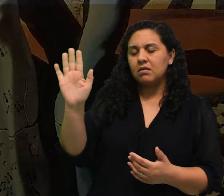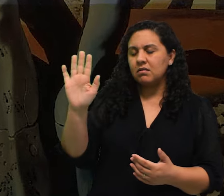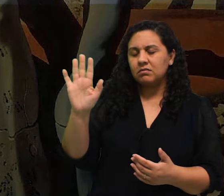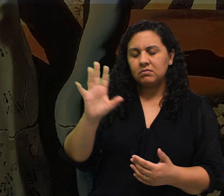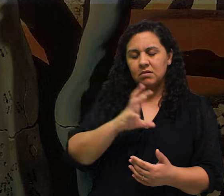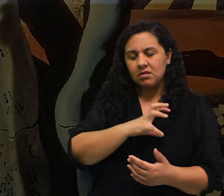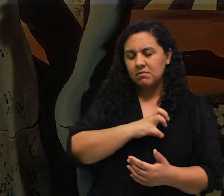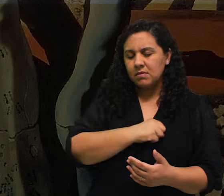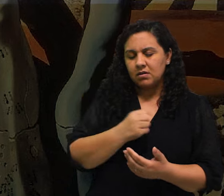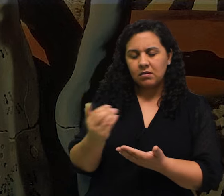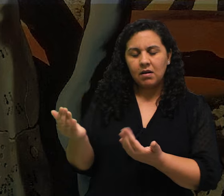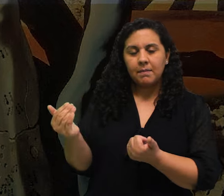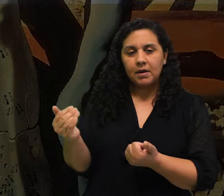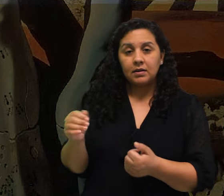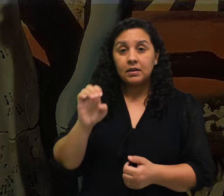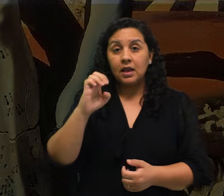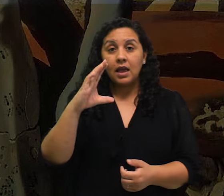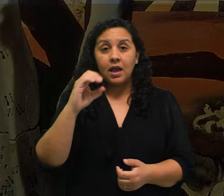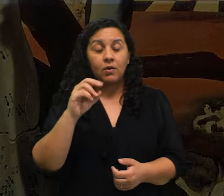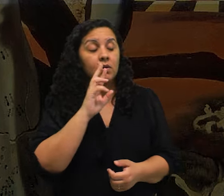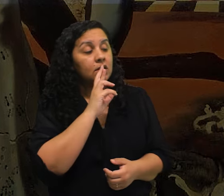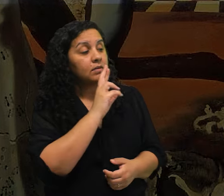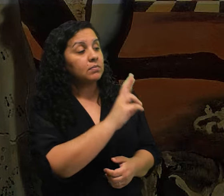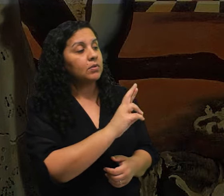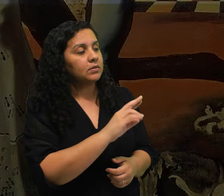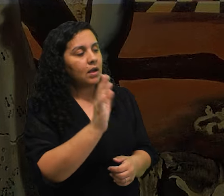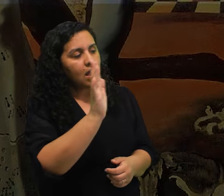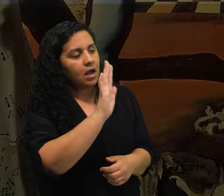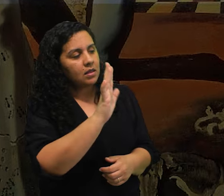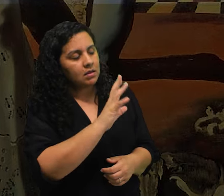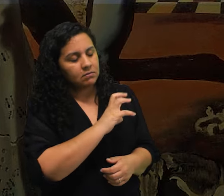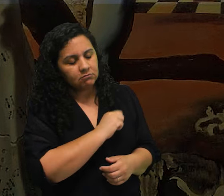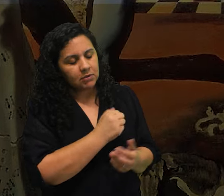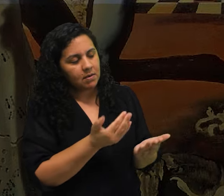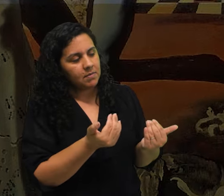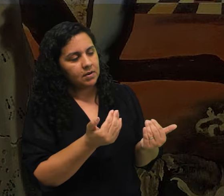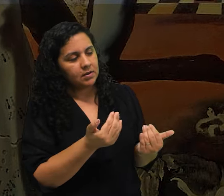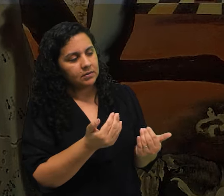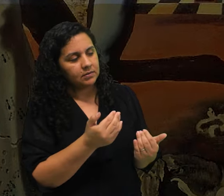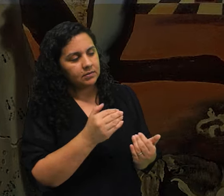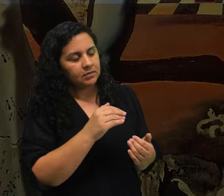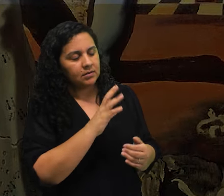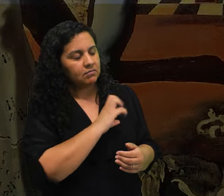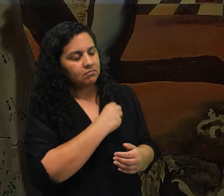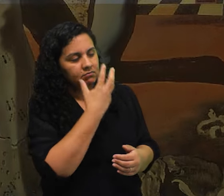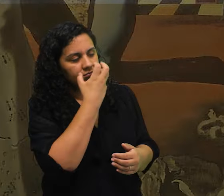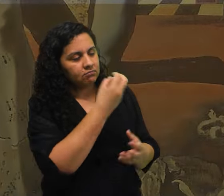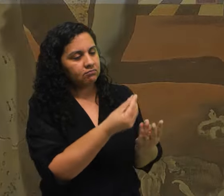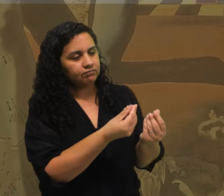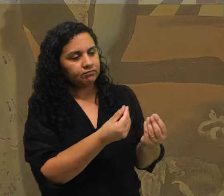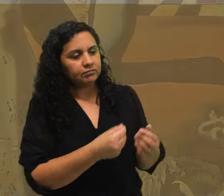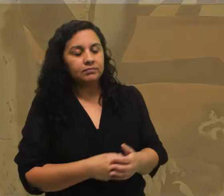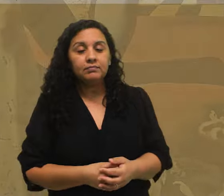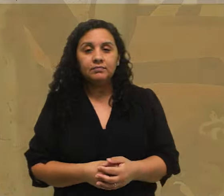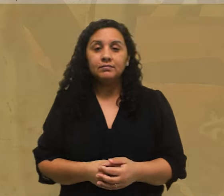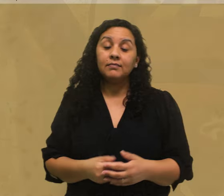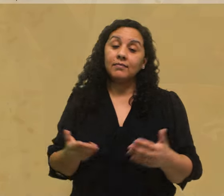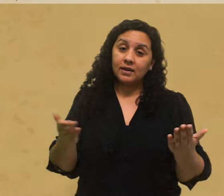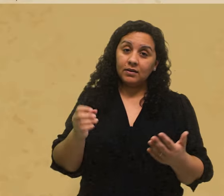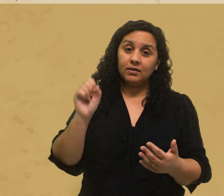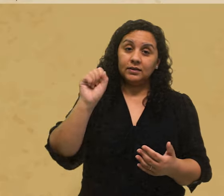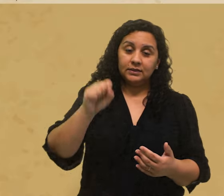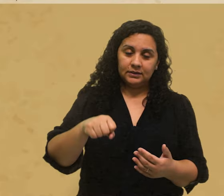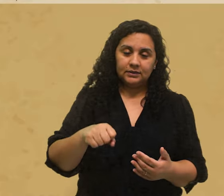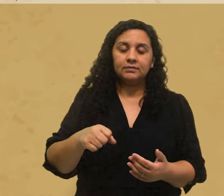rapaz, em vão adorado. Eco responde: adeus, amado rapaz, em vão adorado.